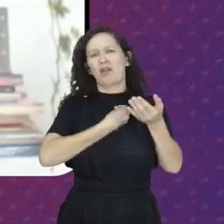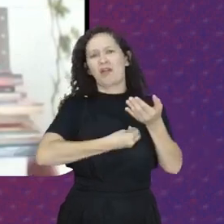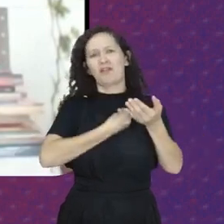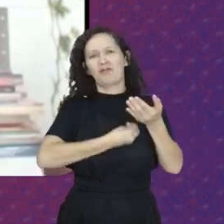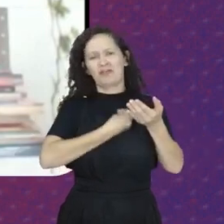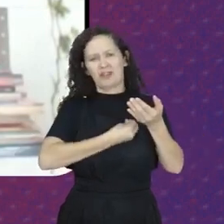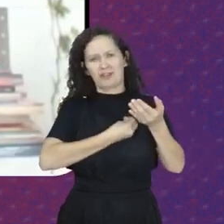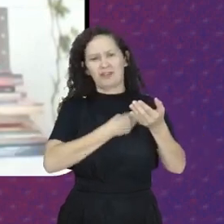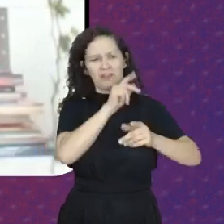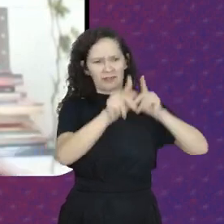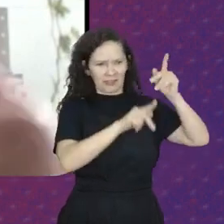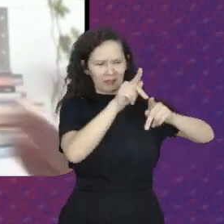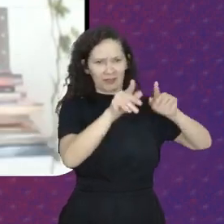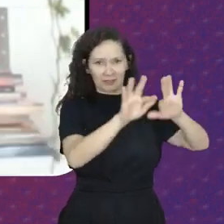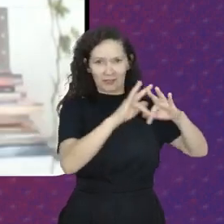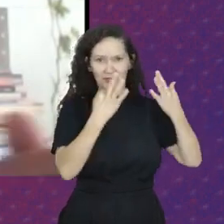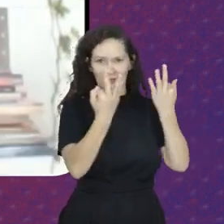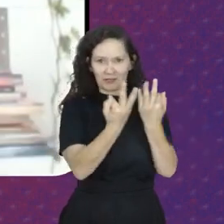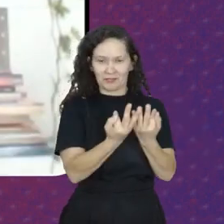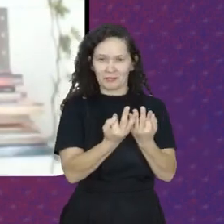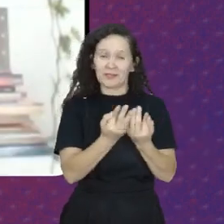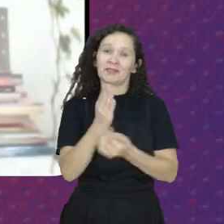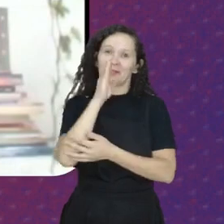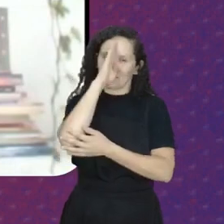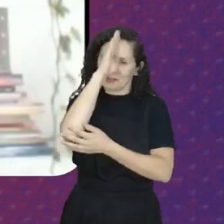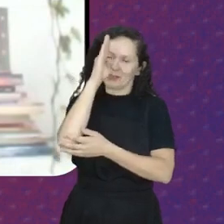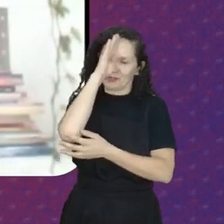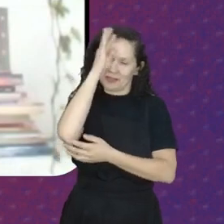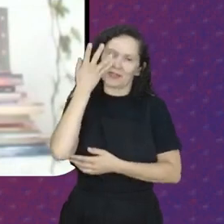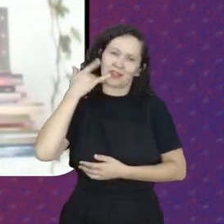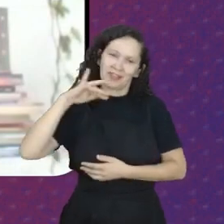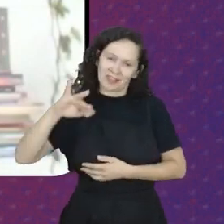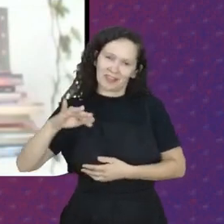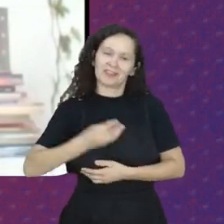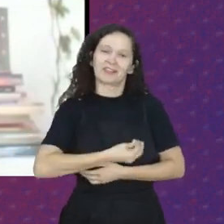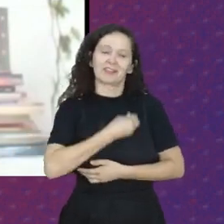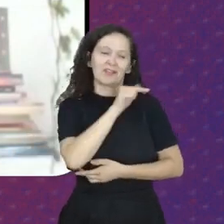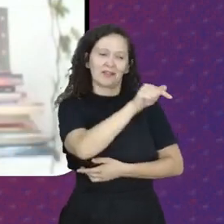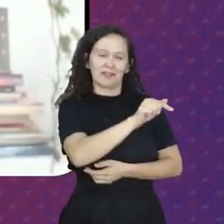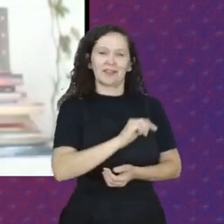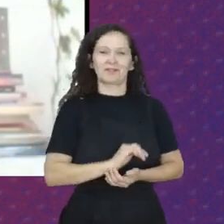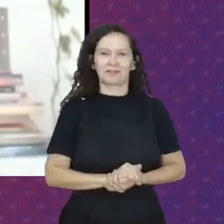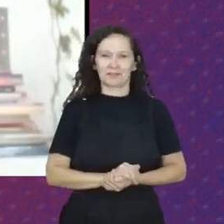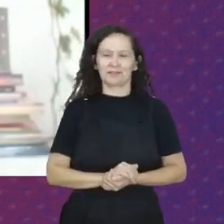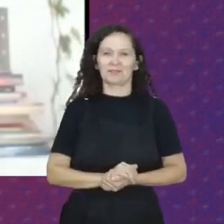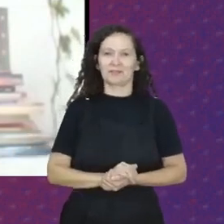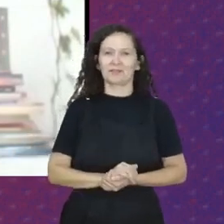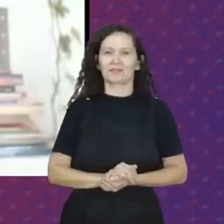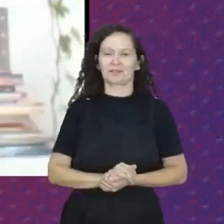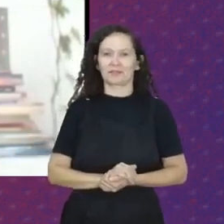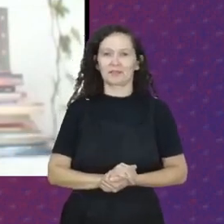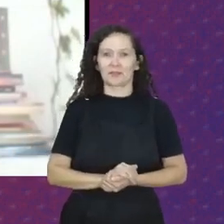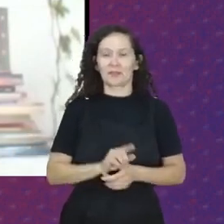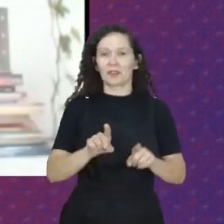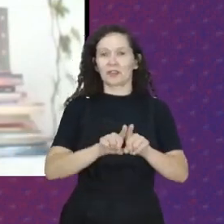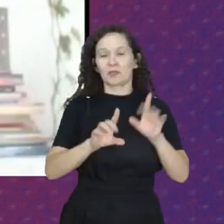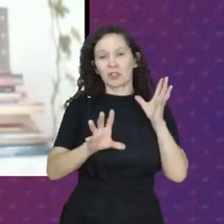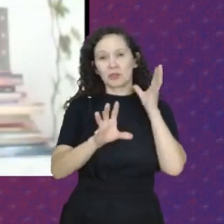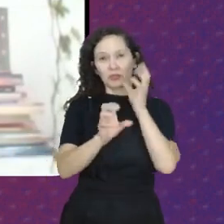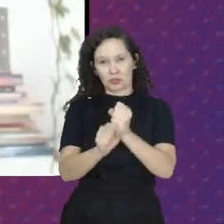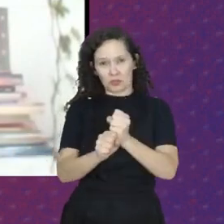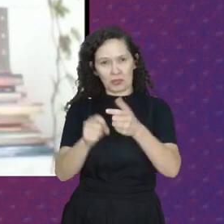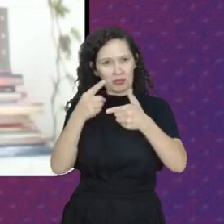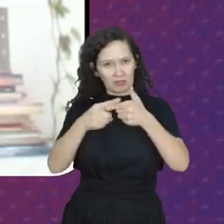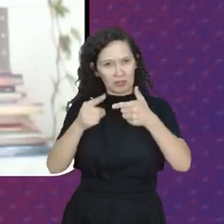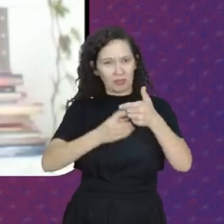situação de vida dessas famílias e especificamente das crianças que estavam. A isto se soma, né, essas situações